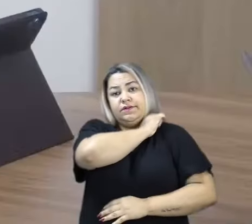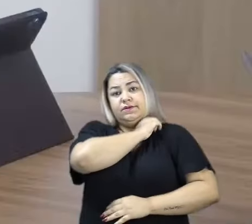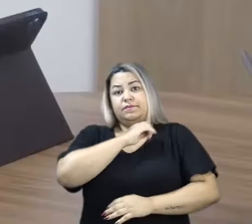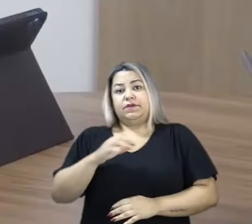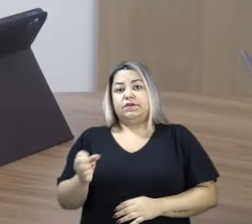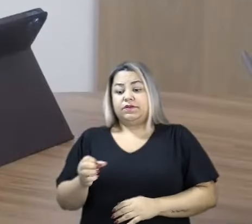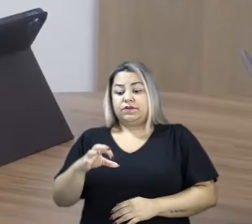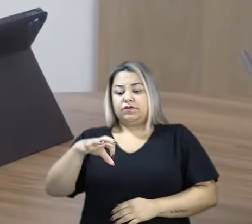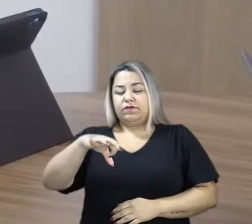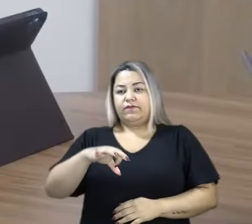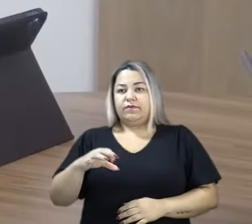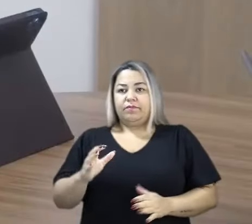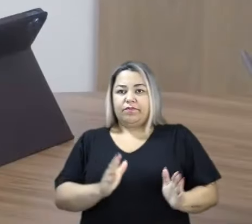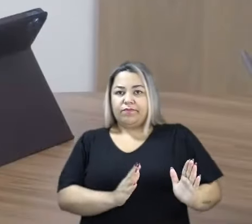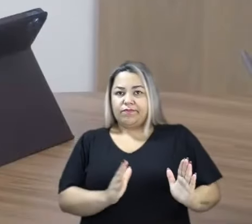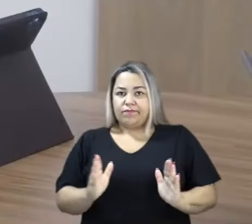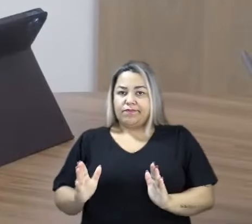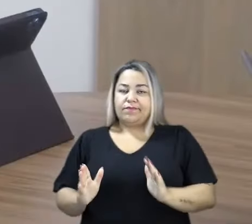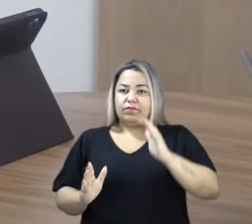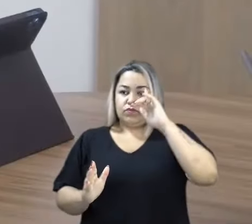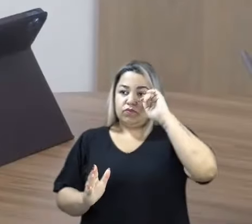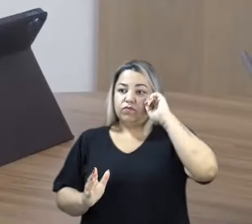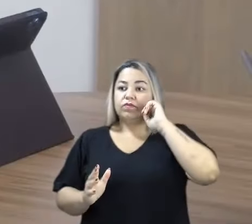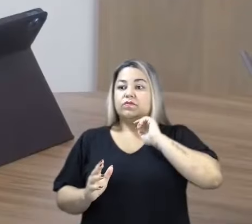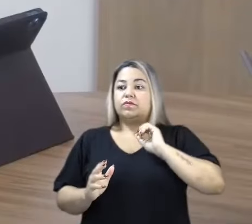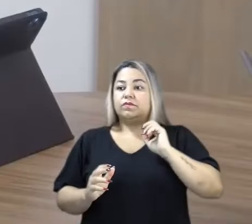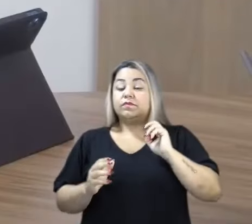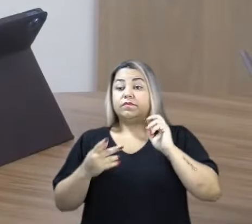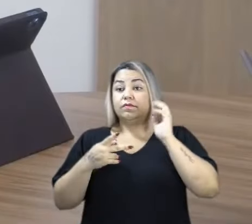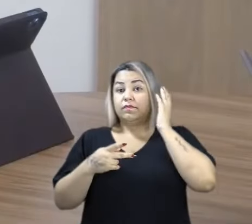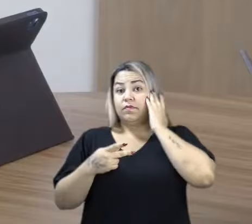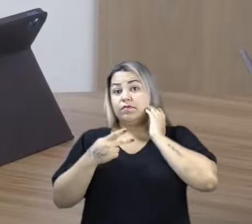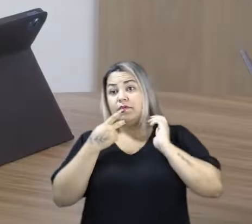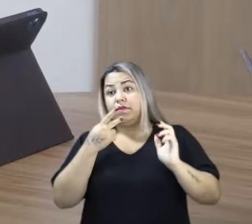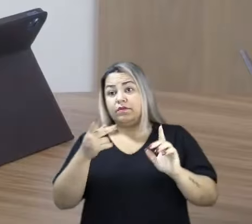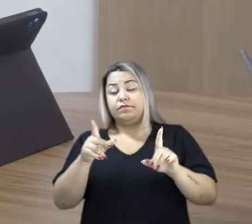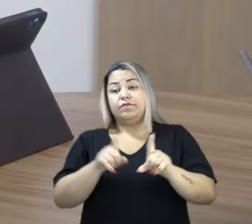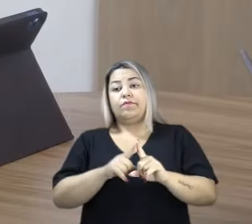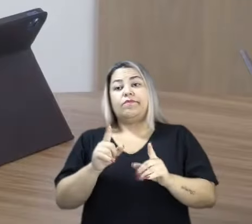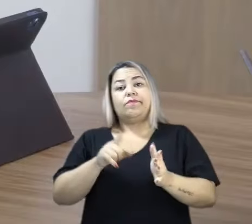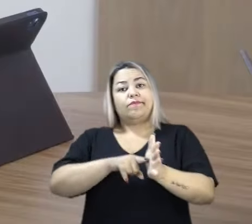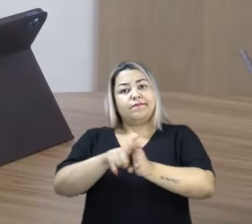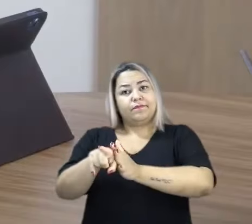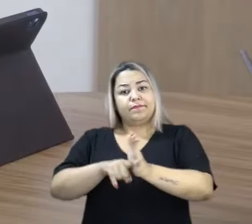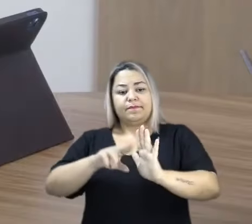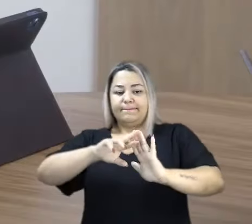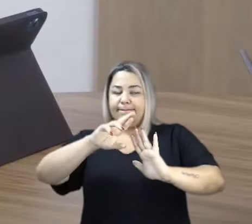9 fases que a gente costuma falar, ela passa por certificação,